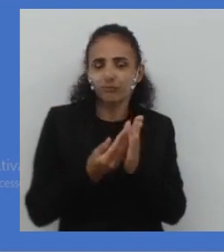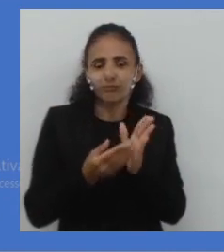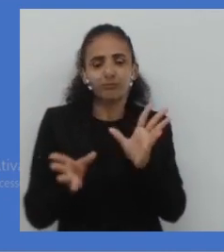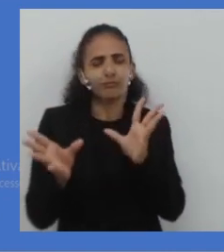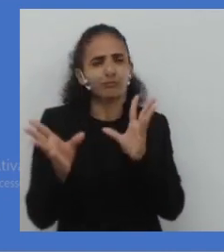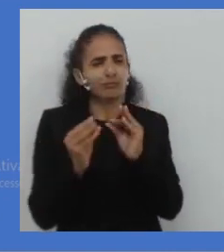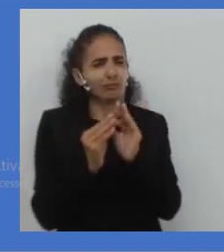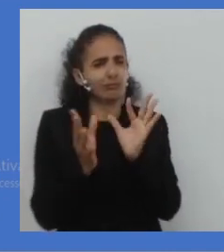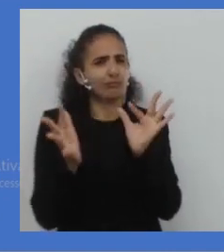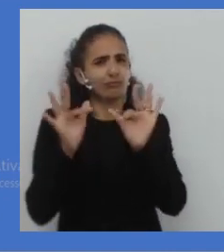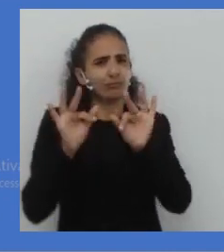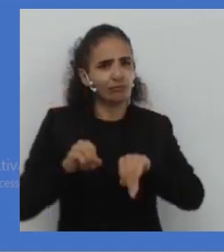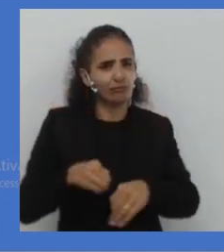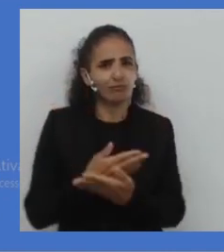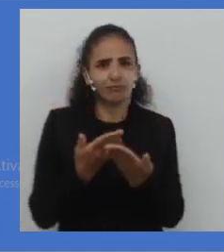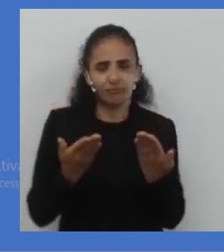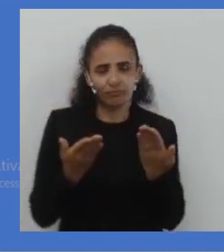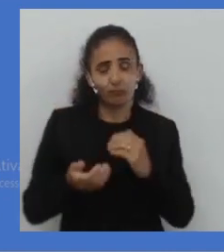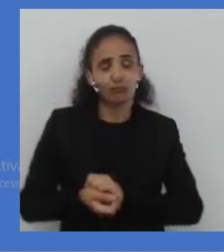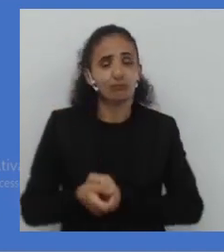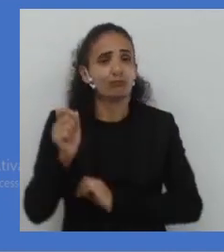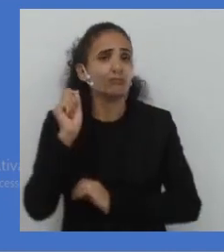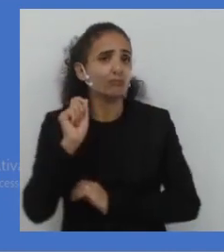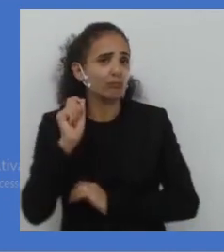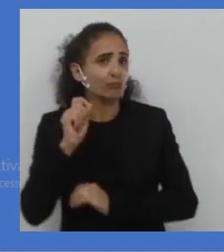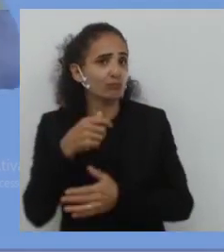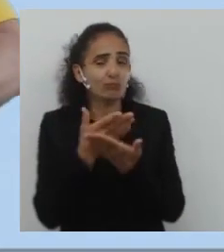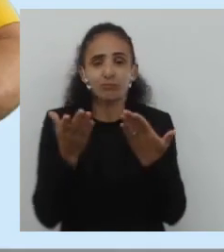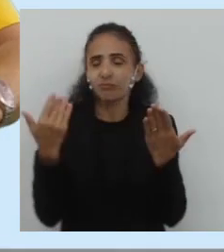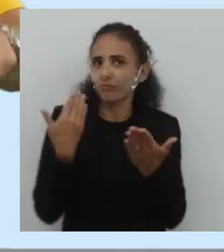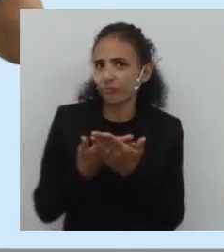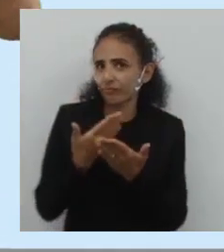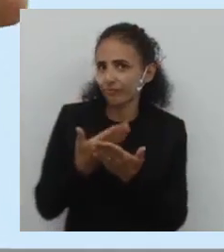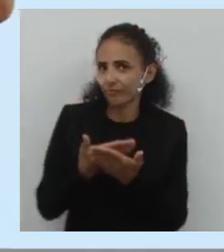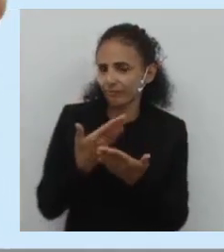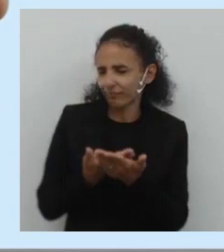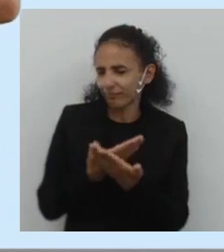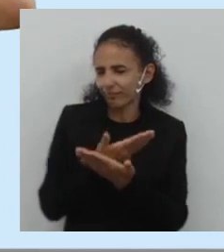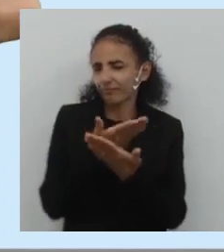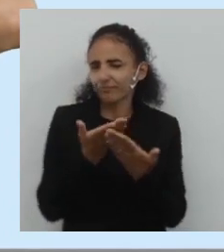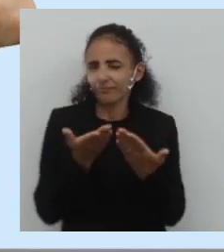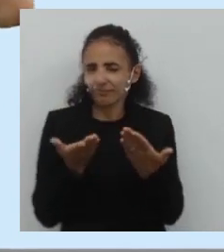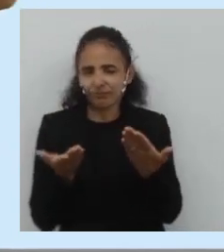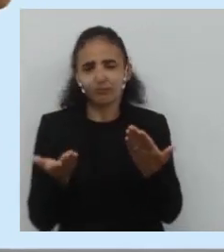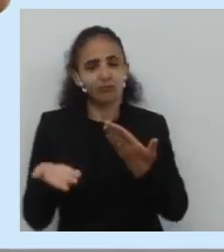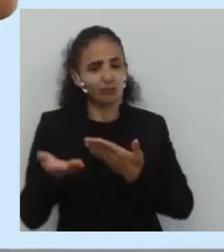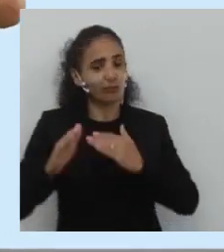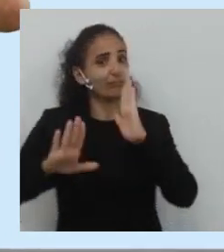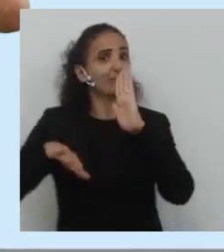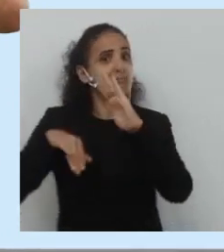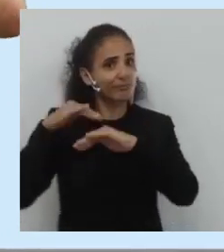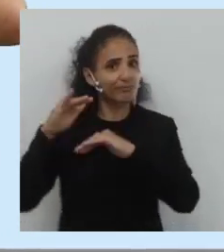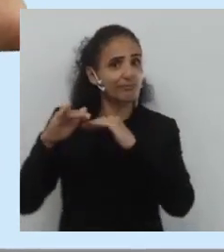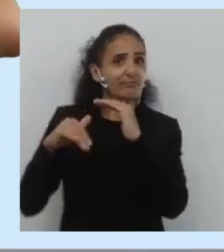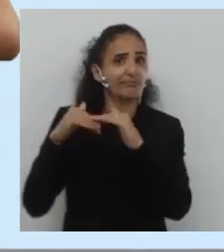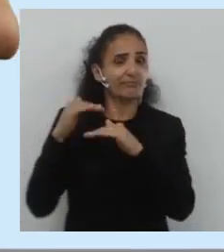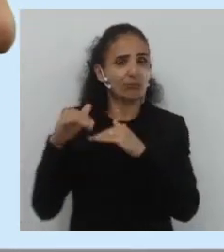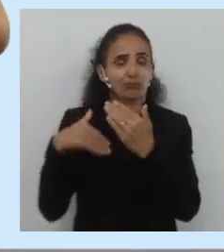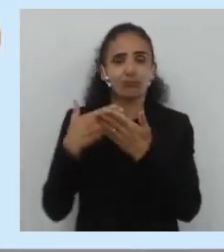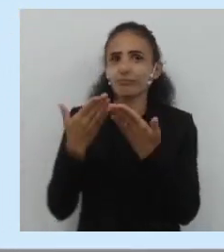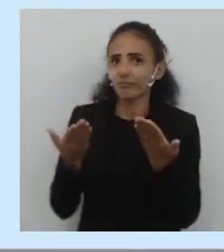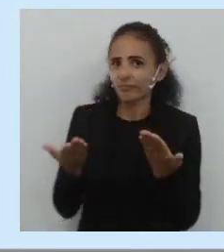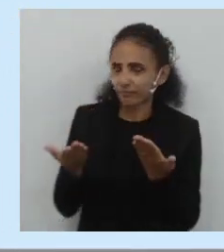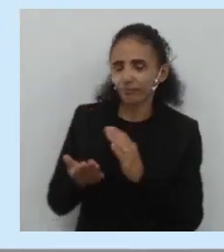síntese final. Vamos lá. Então, do que é que a aula de hoje, o que é que ela se propõe, do que é que